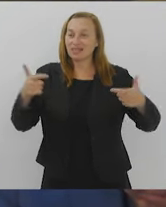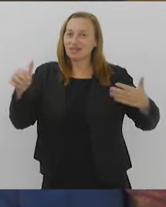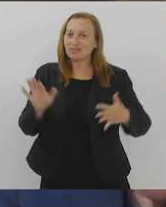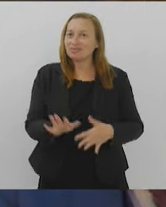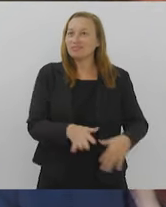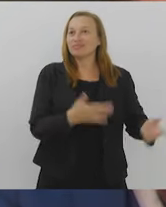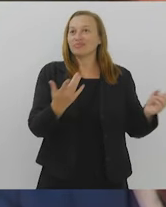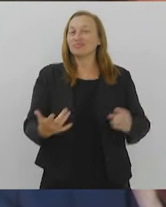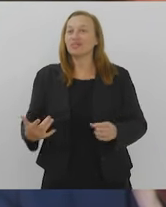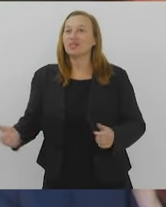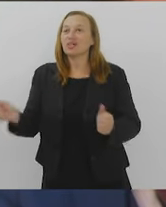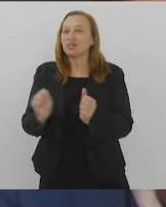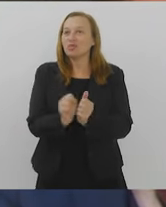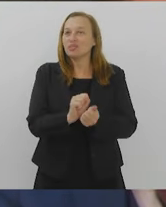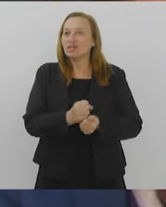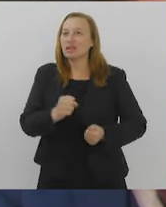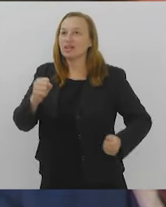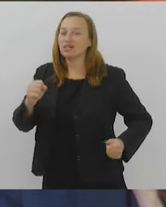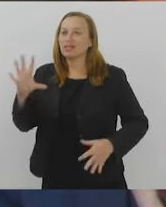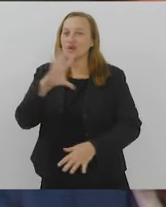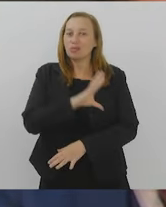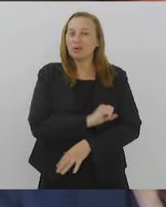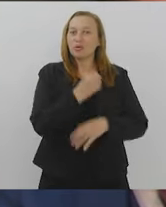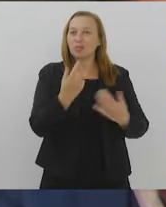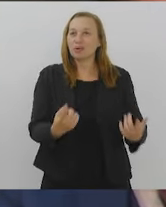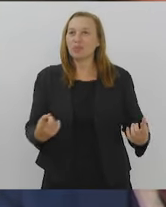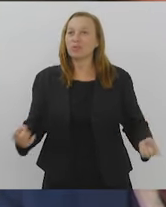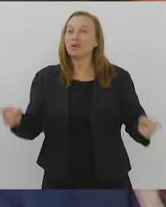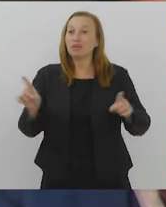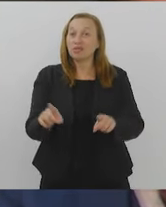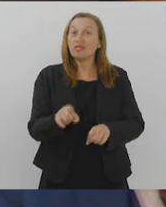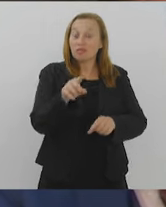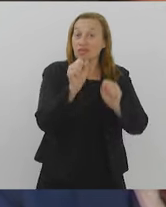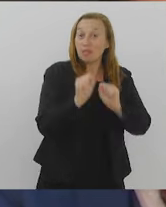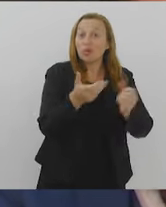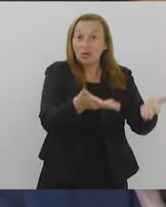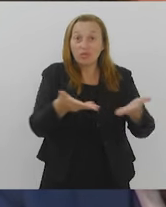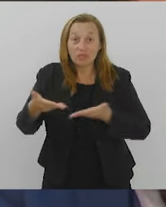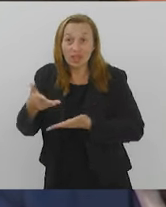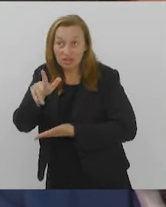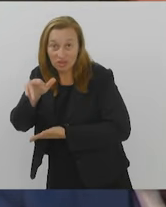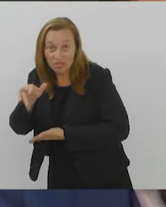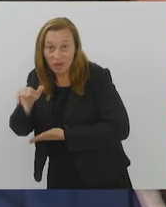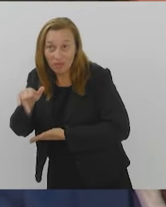seu imenso amor. Você pode convidar seu irmão?